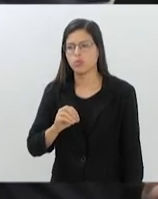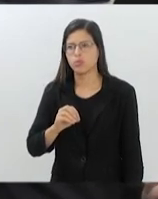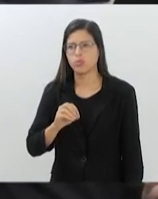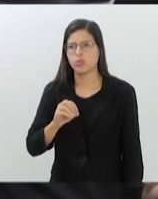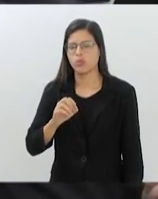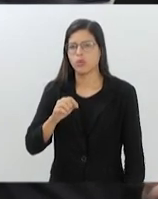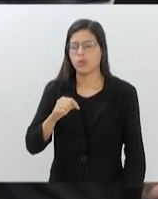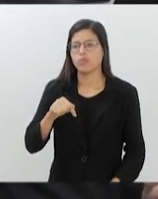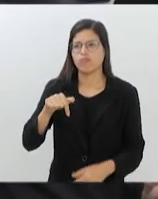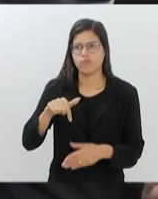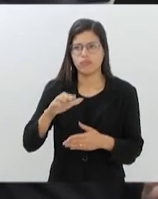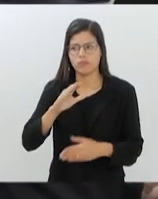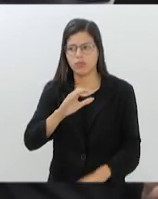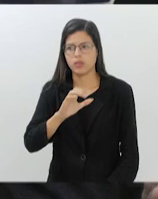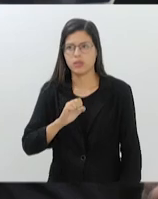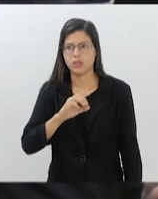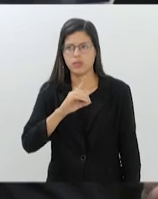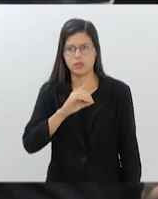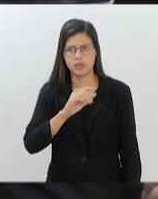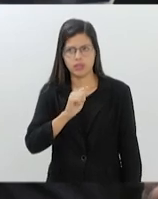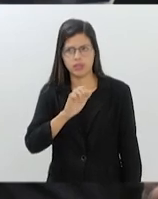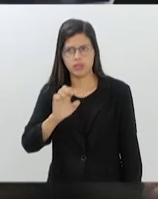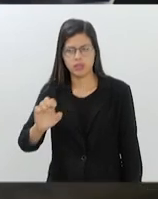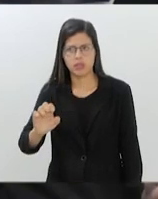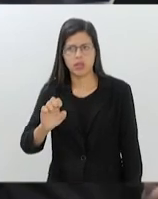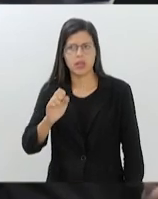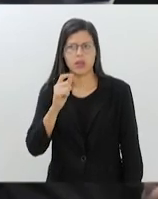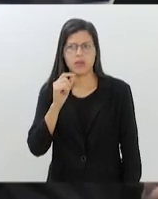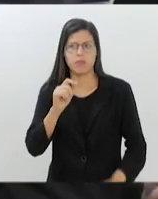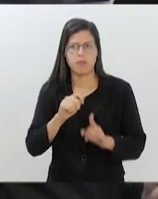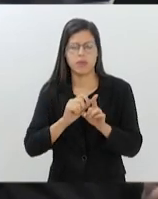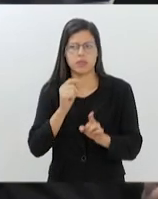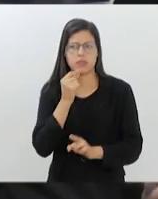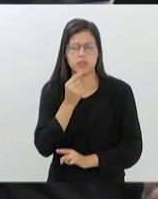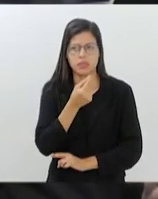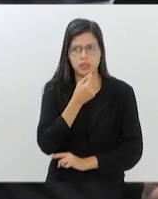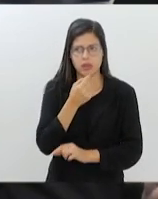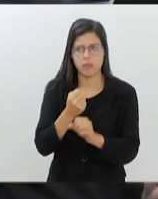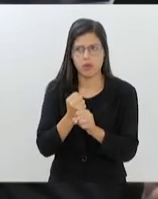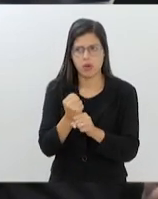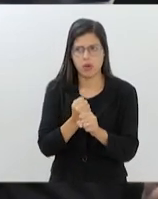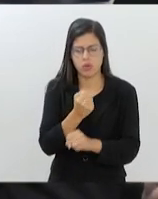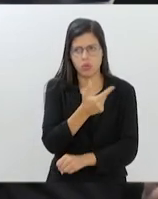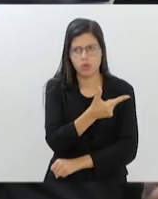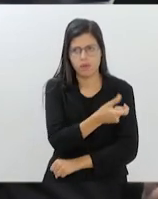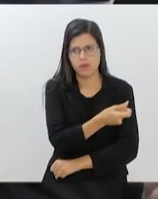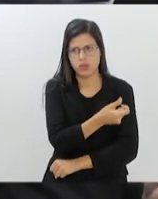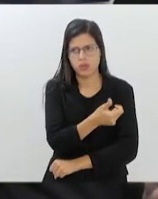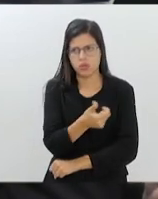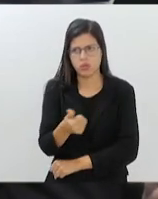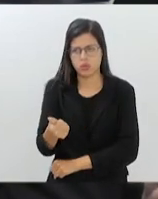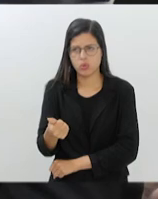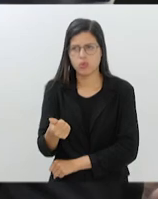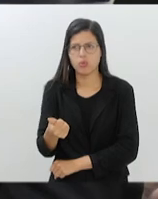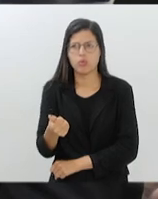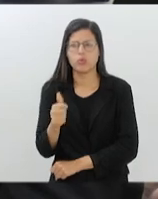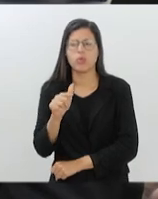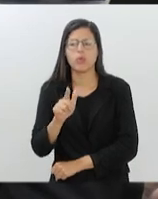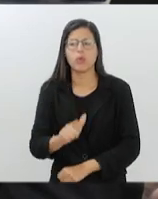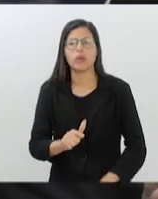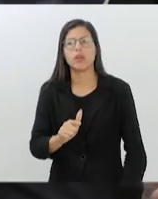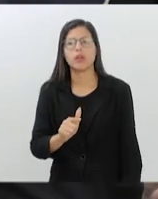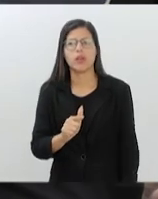Sedai em setembro de 21 para assumir qual cargo esse cargo gerente de comunicação gerente de